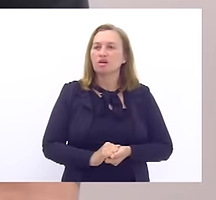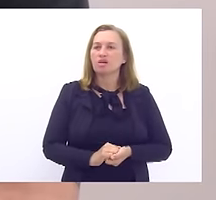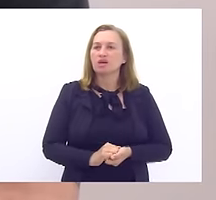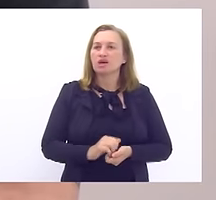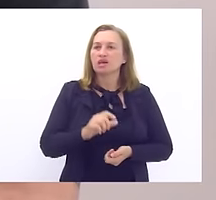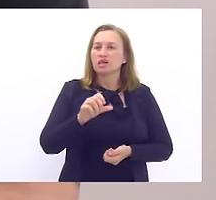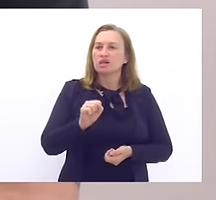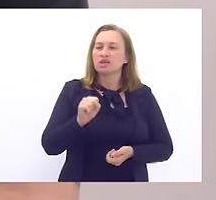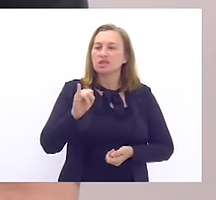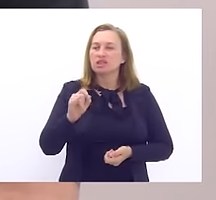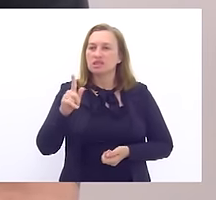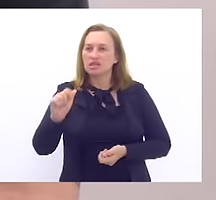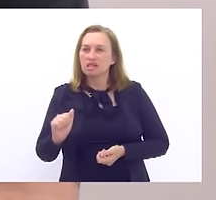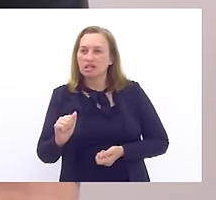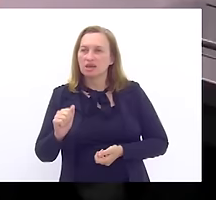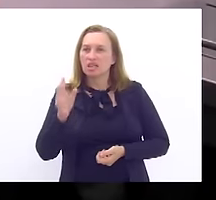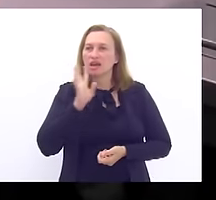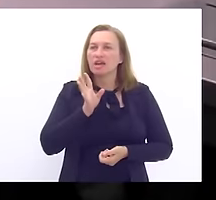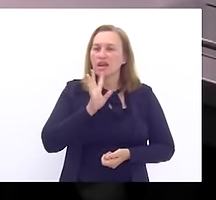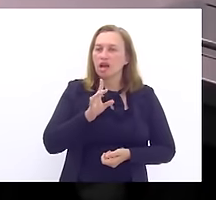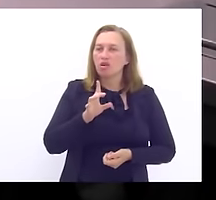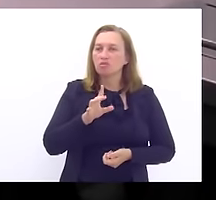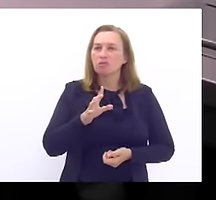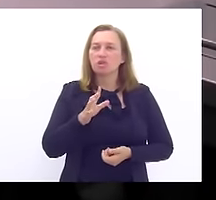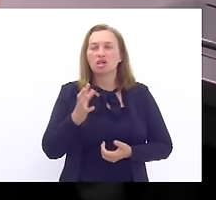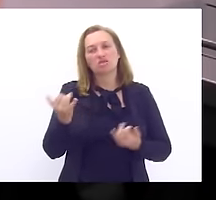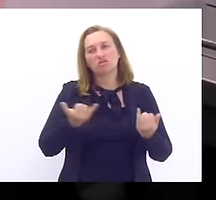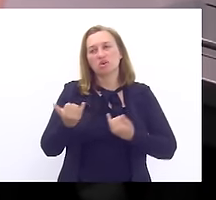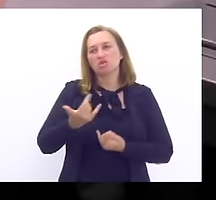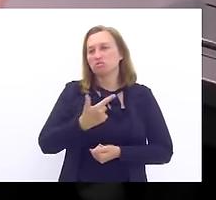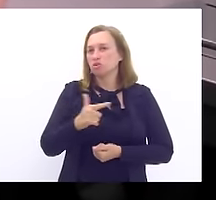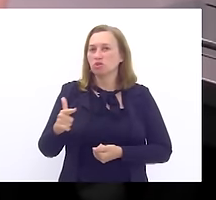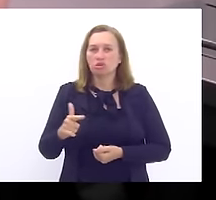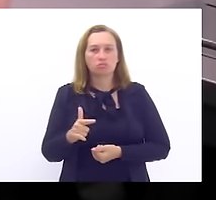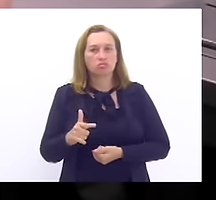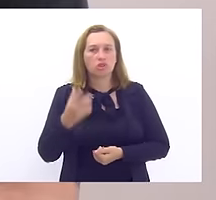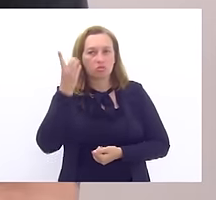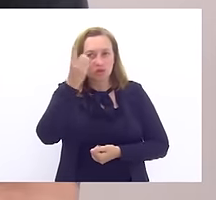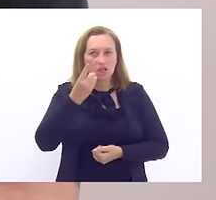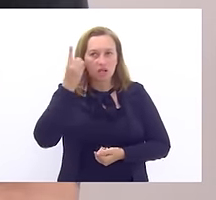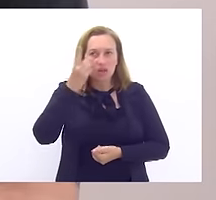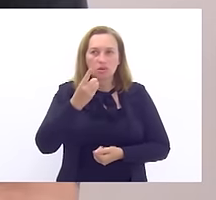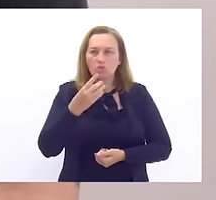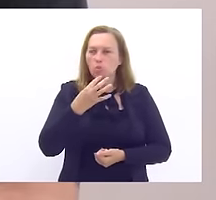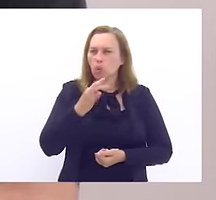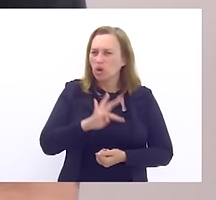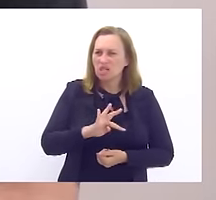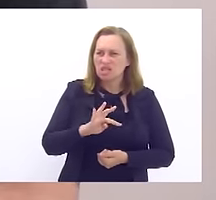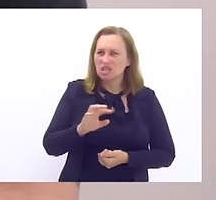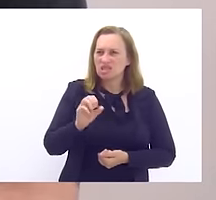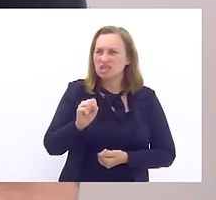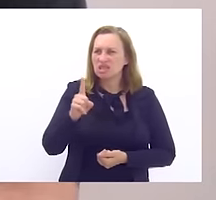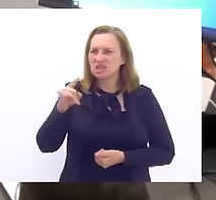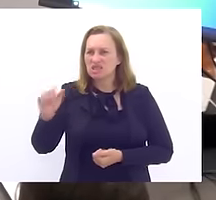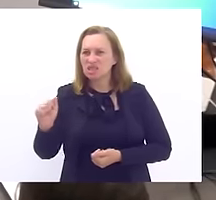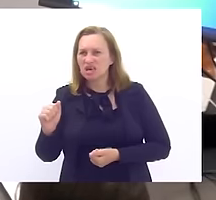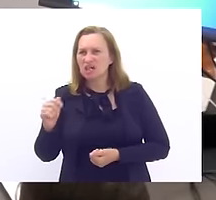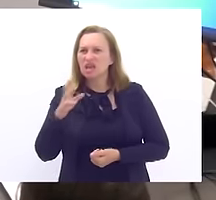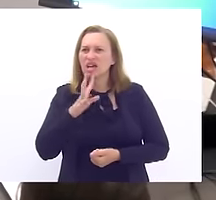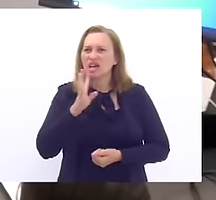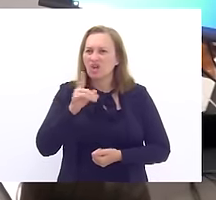legal essa informação não tem né o Detran conhece a operação seria legal é essa da Polícia